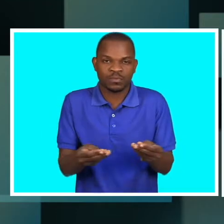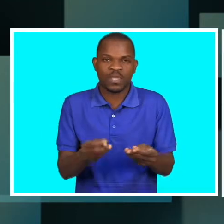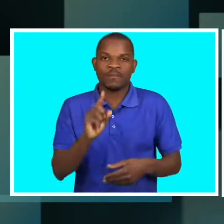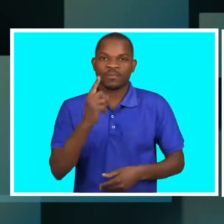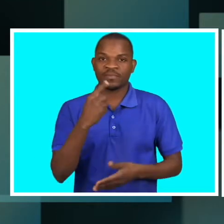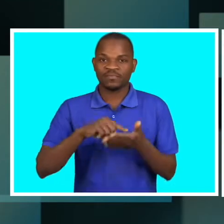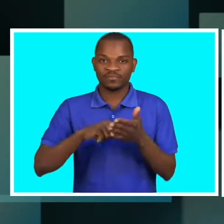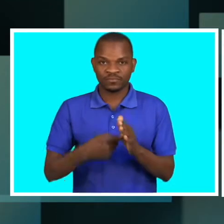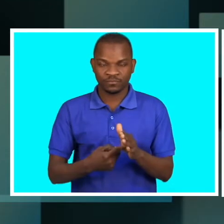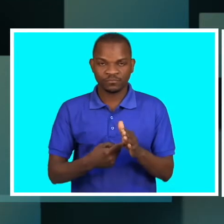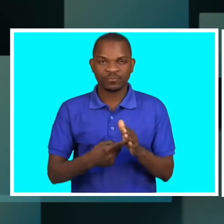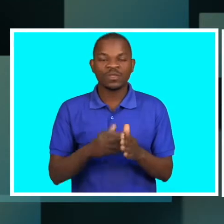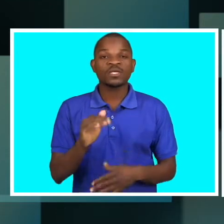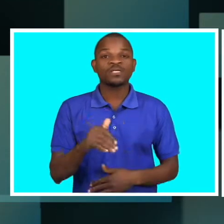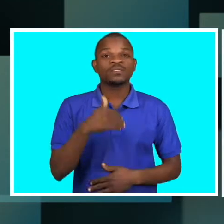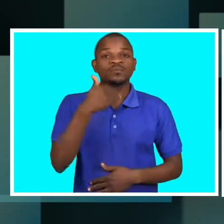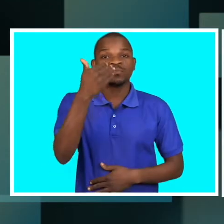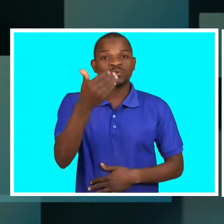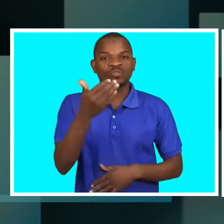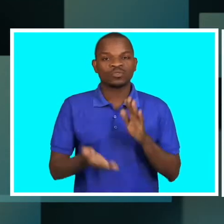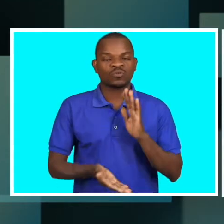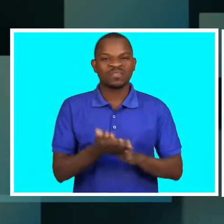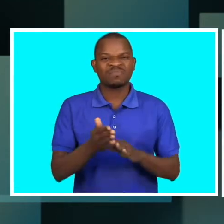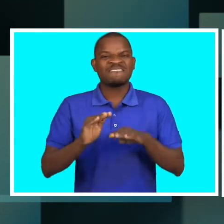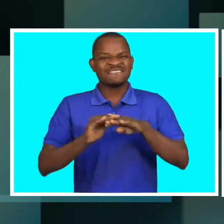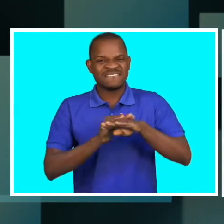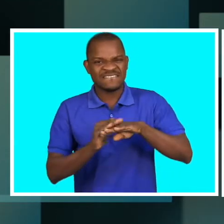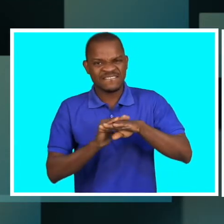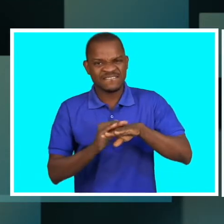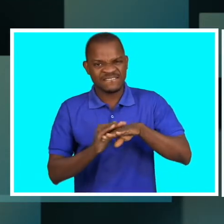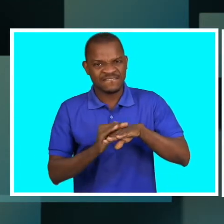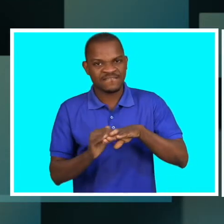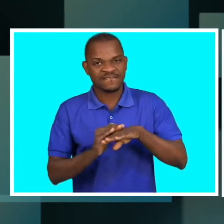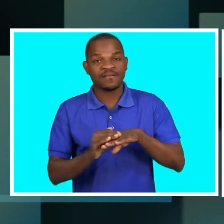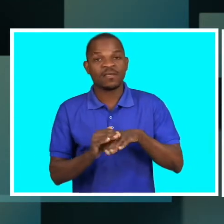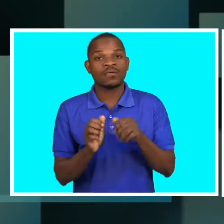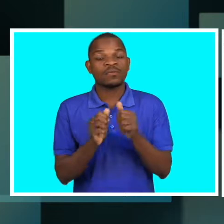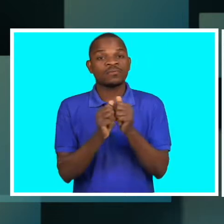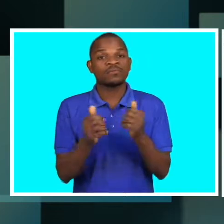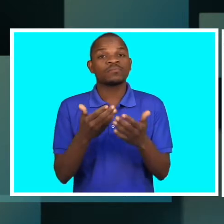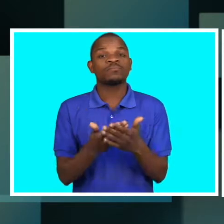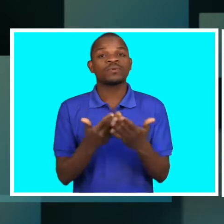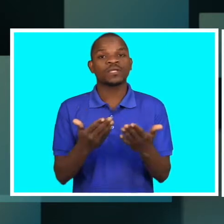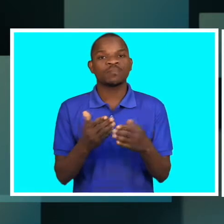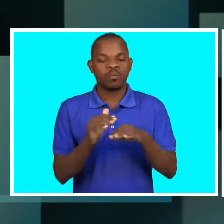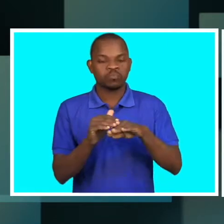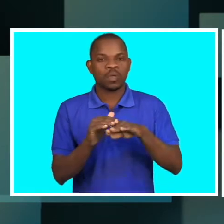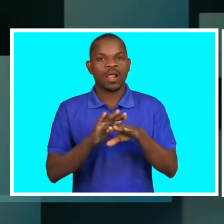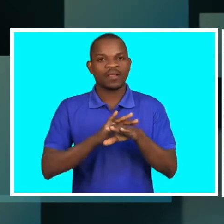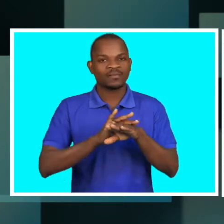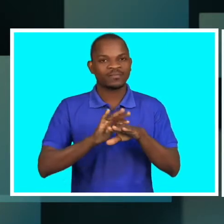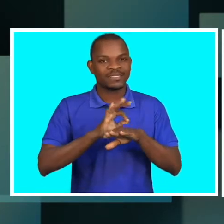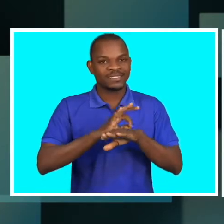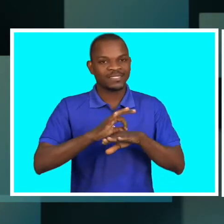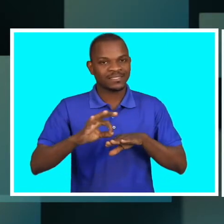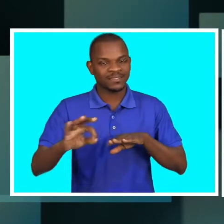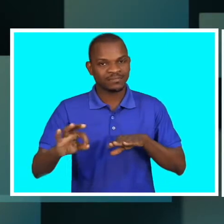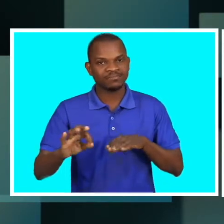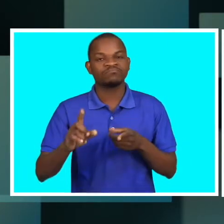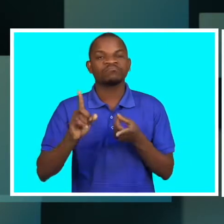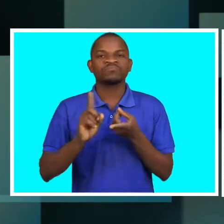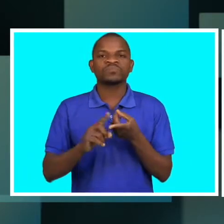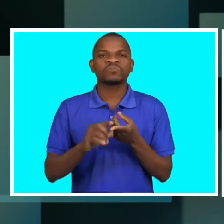primeira parte da massa que pusemos depois começamos a lixar lixamos para tirar essas